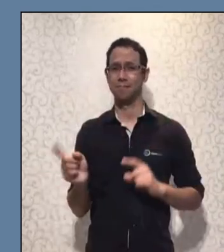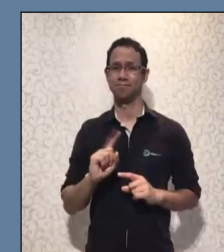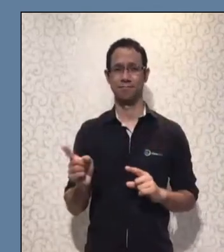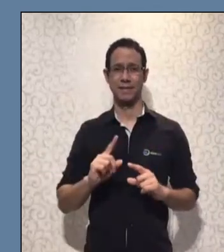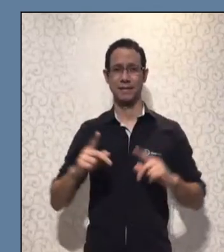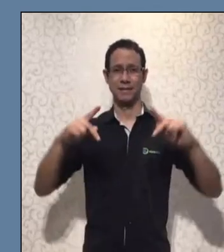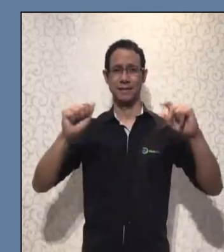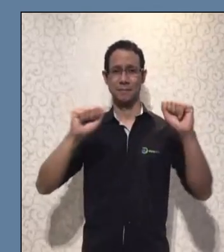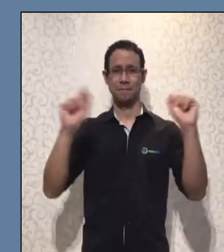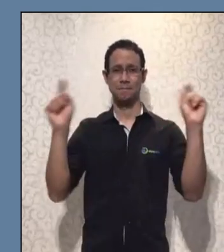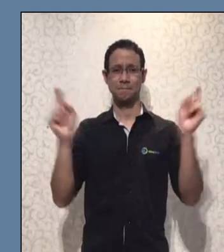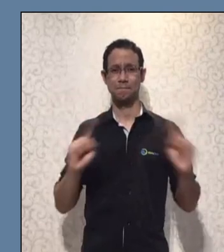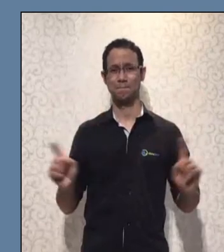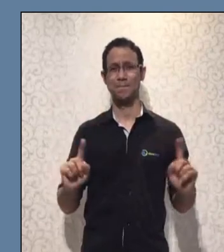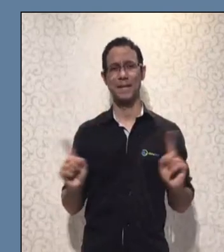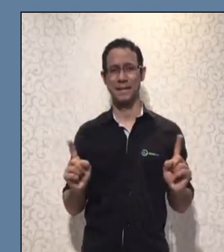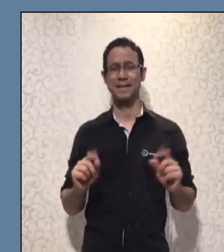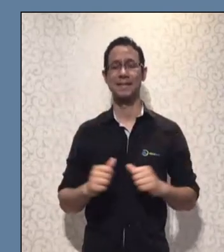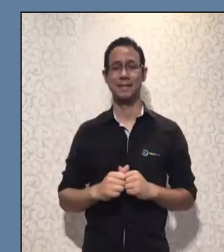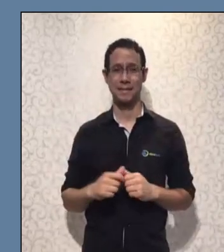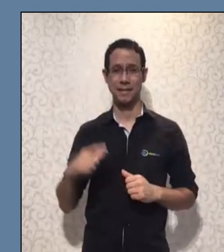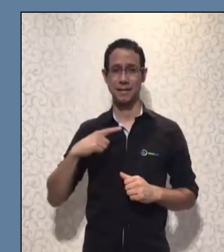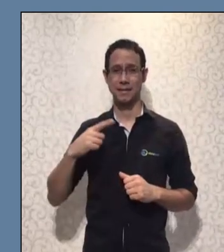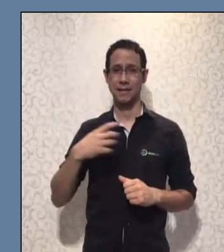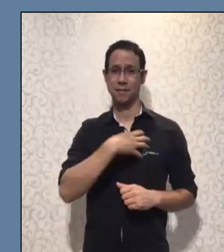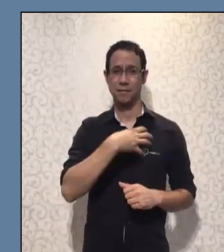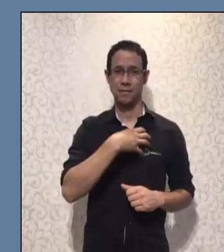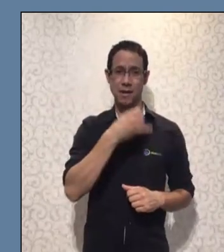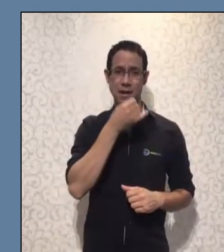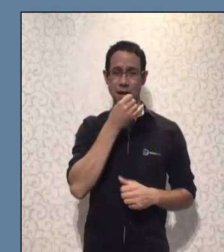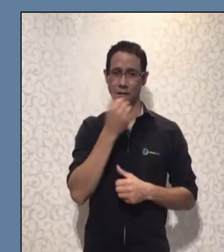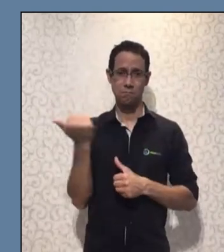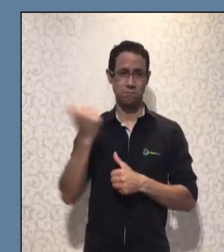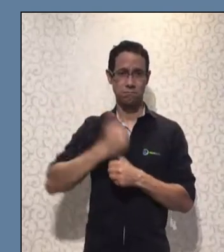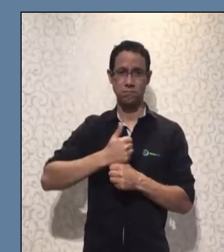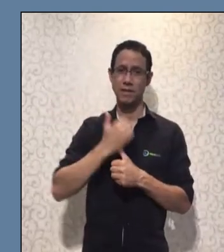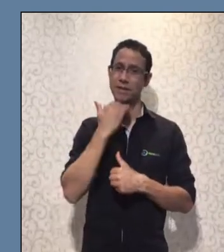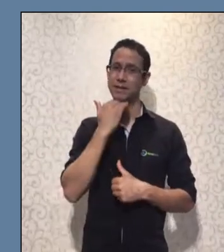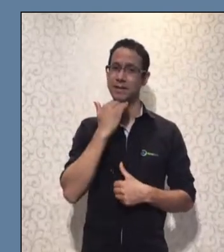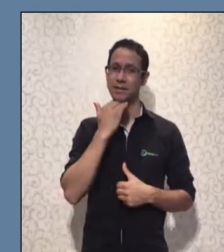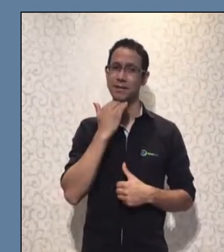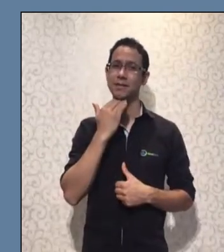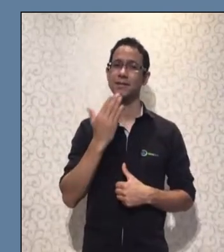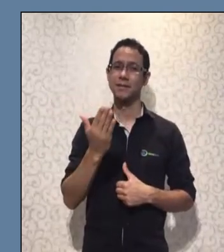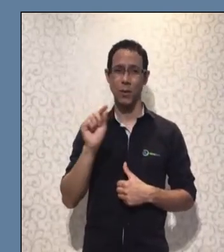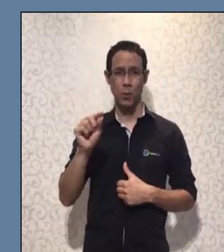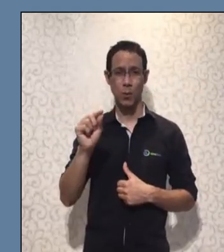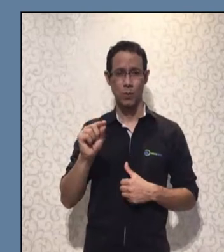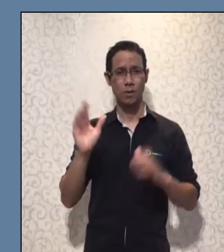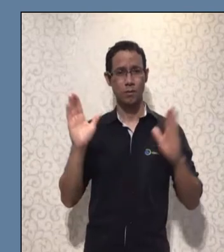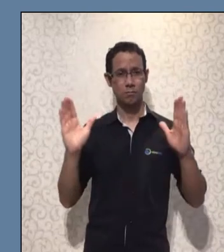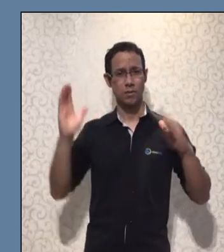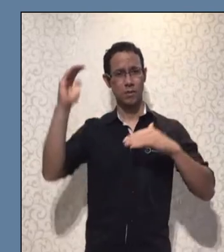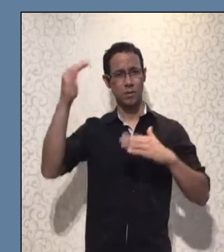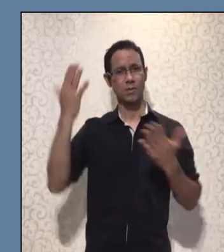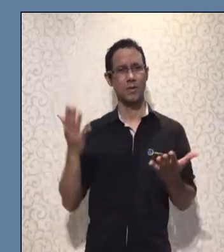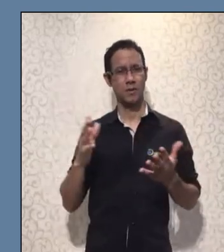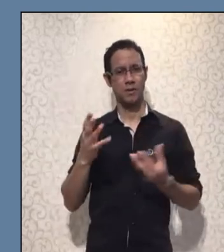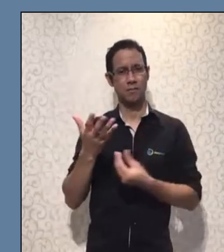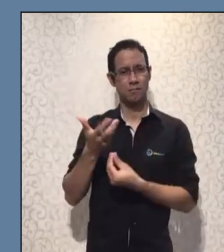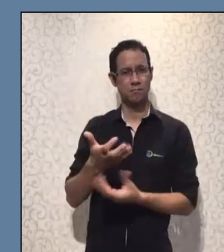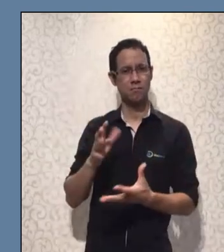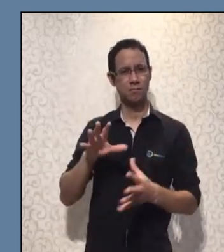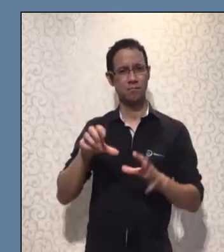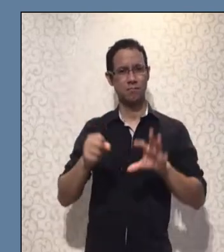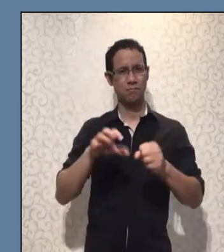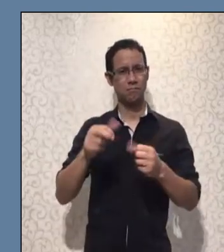falar bastante sobre o caráter insubstituível da fruição de uma obra ou da fruição de um determinado conjunto de